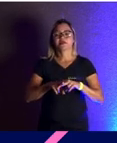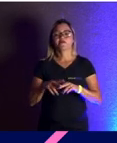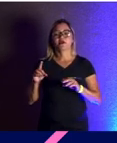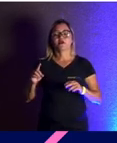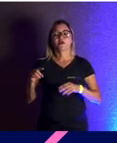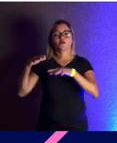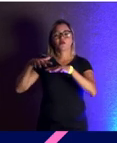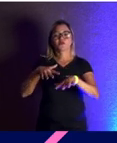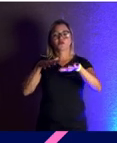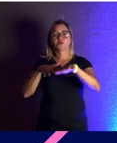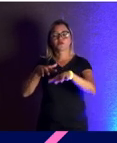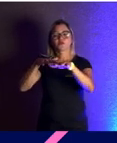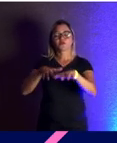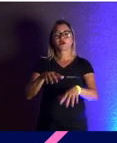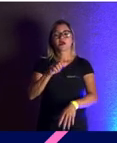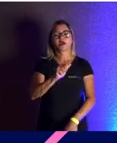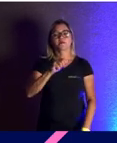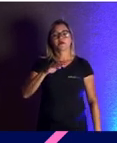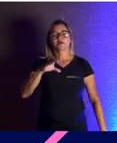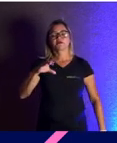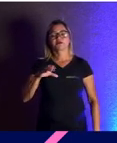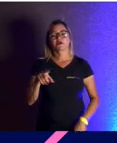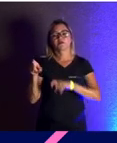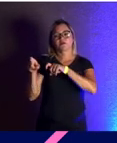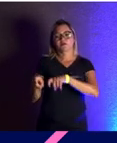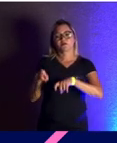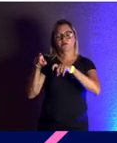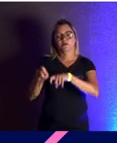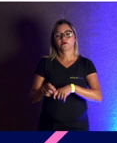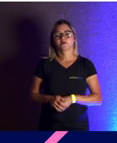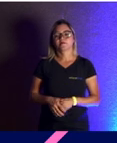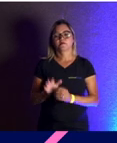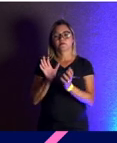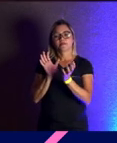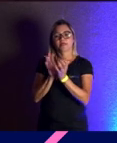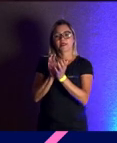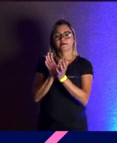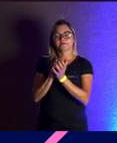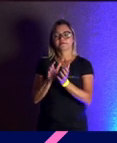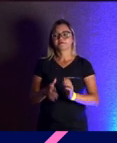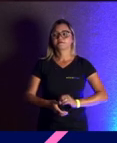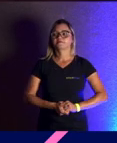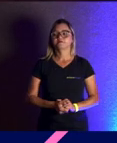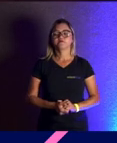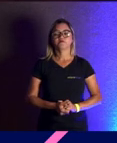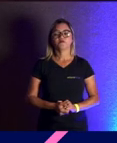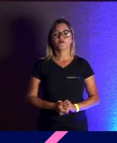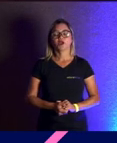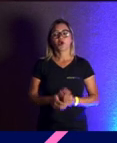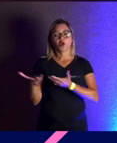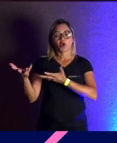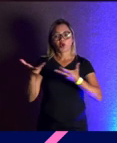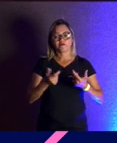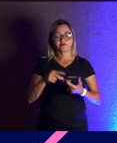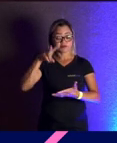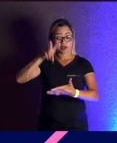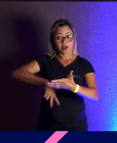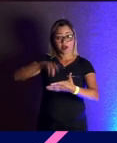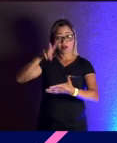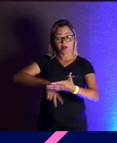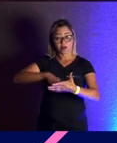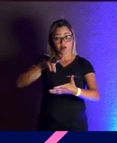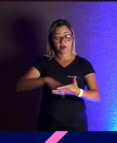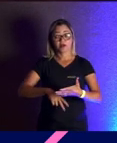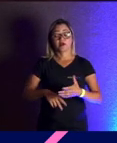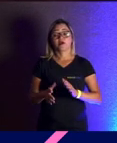participando de uma decisão para a decisão funcional da polícia de 17 anos de então, quando você já faz aí, você não tem que ter uma